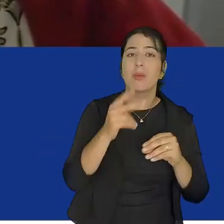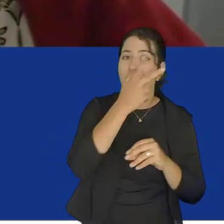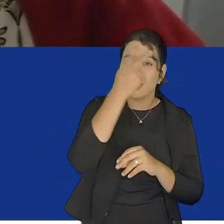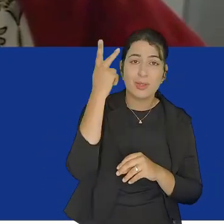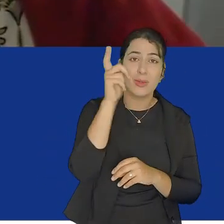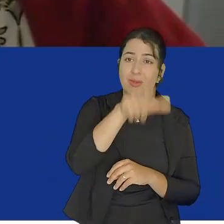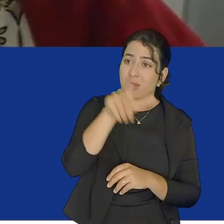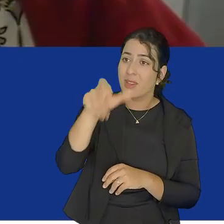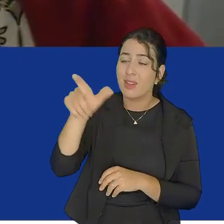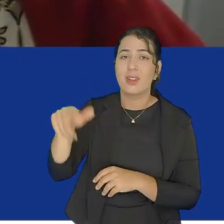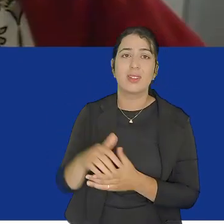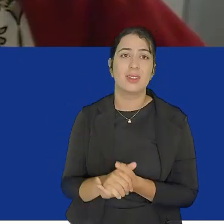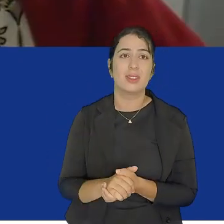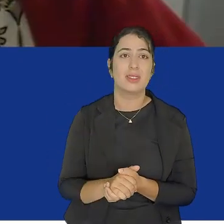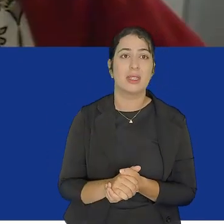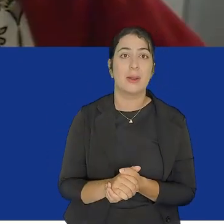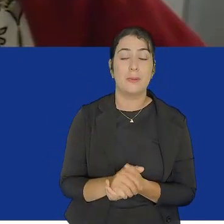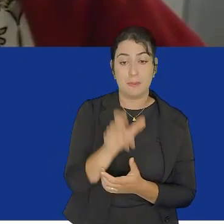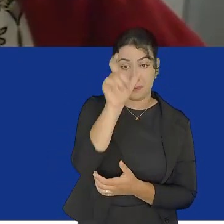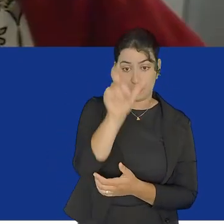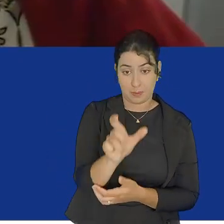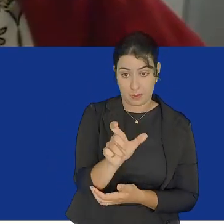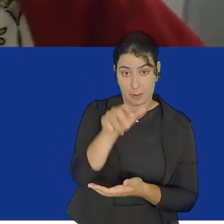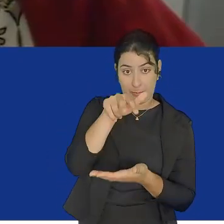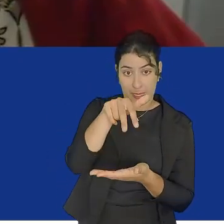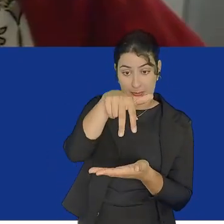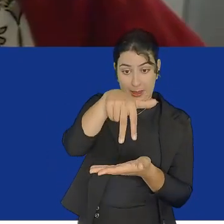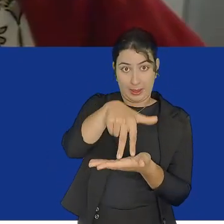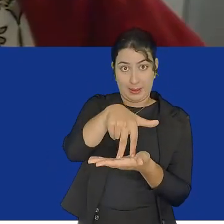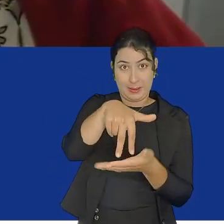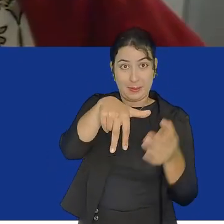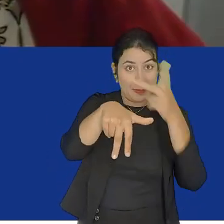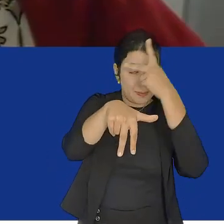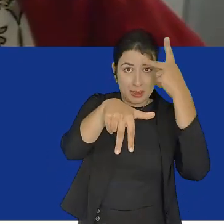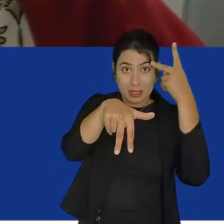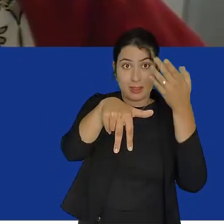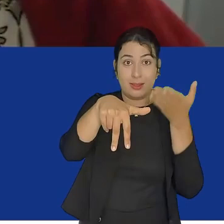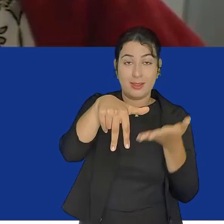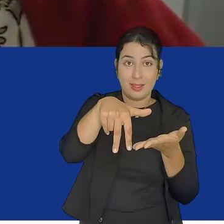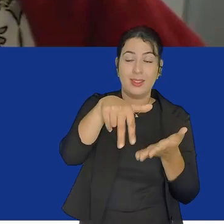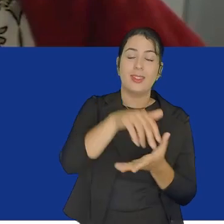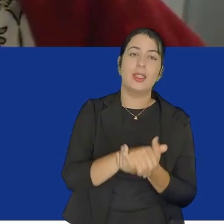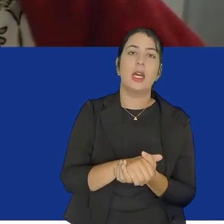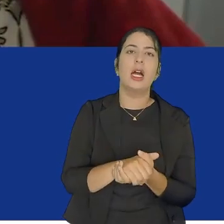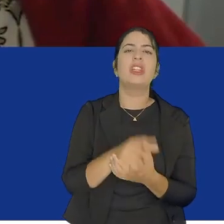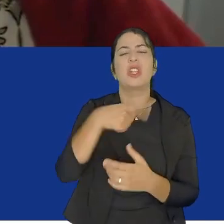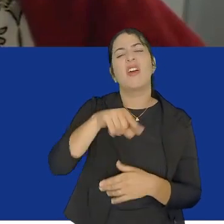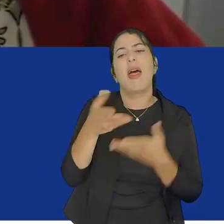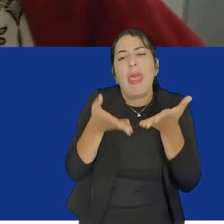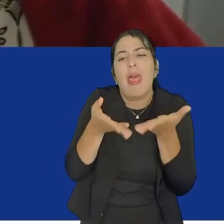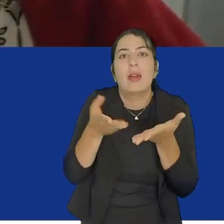de pessoas. Se a gente não colocar as pessoas no centro, não é que vamos ficar paparicando as pessoas. Não, elas estão aqui